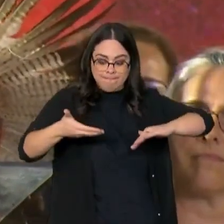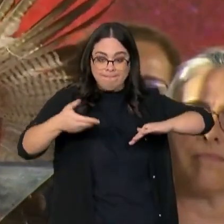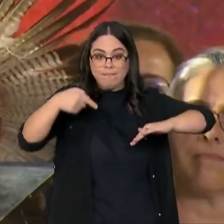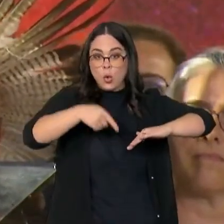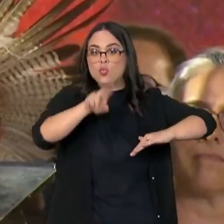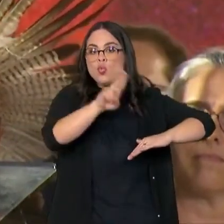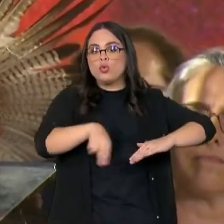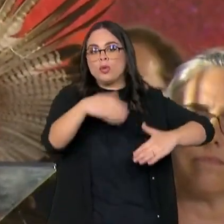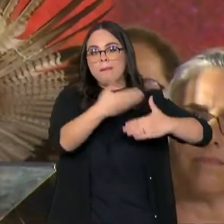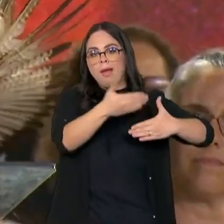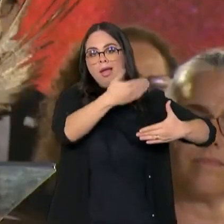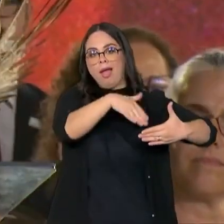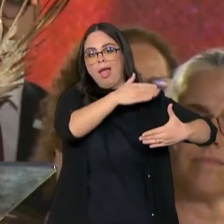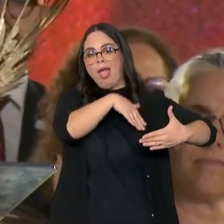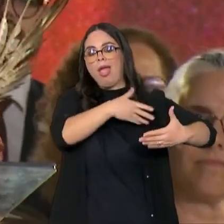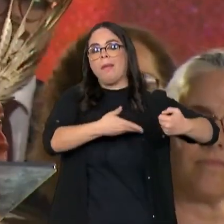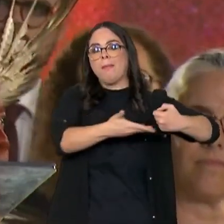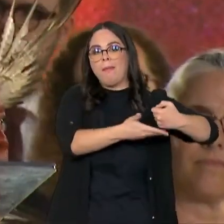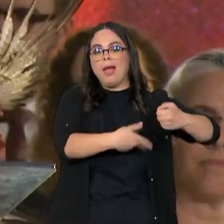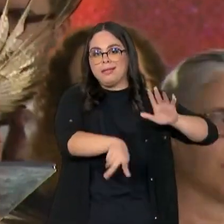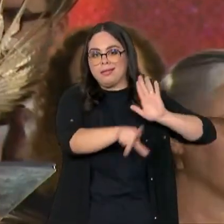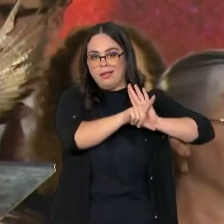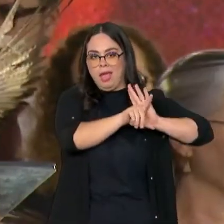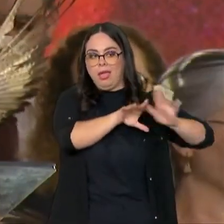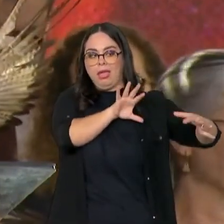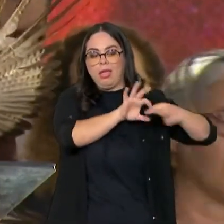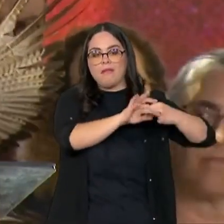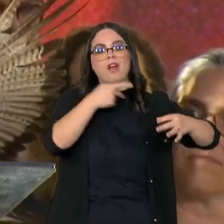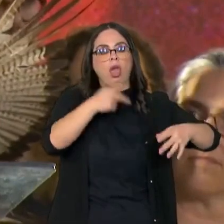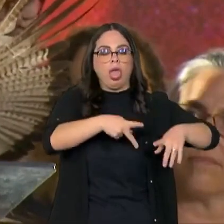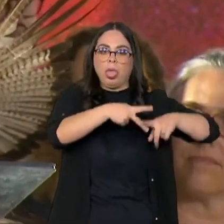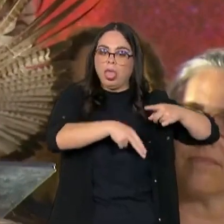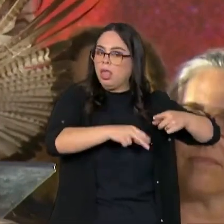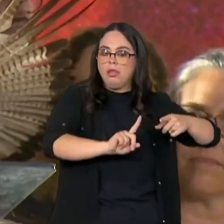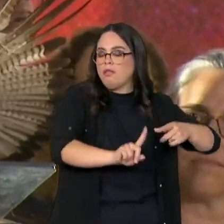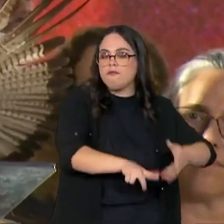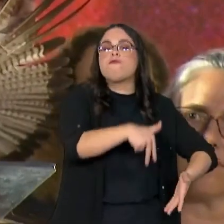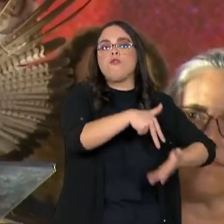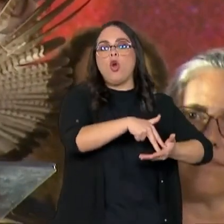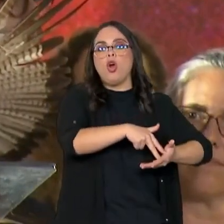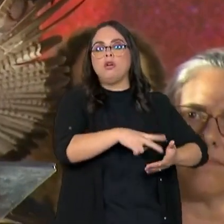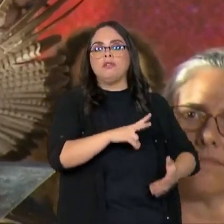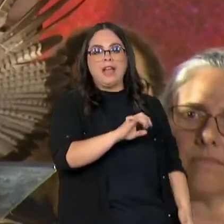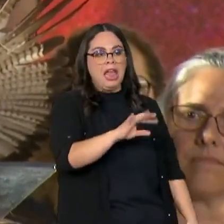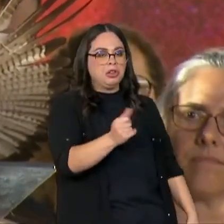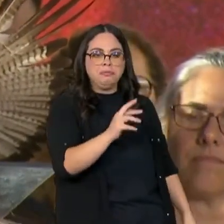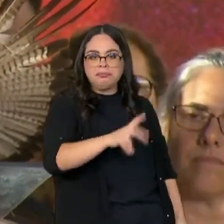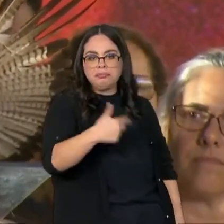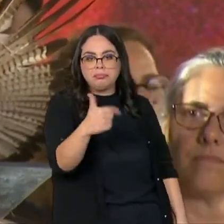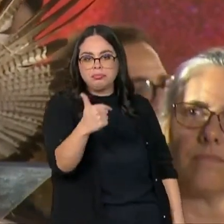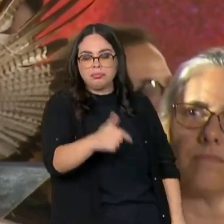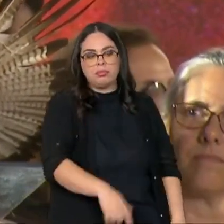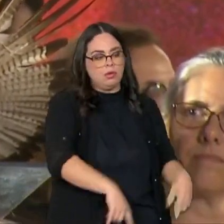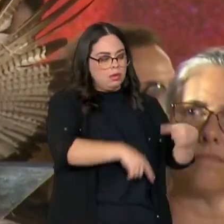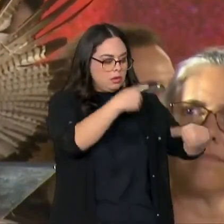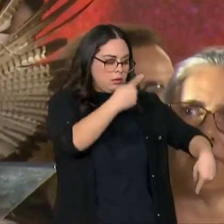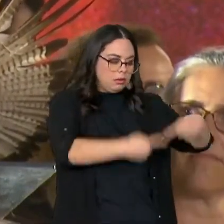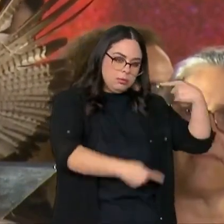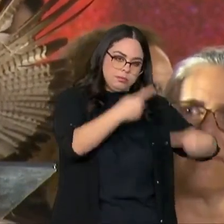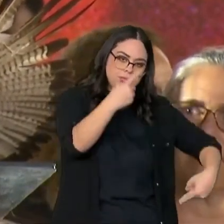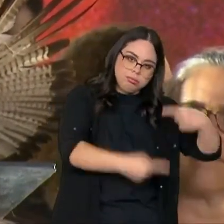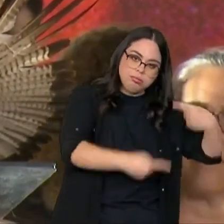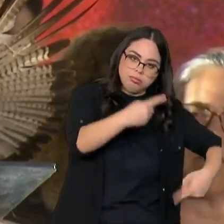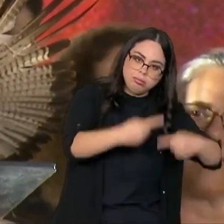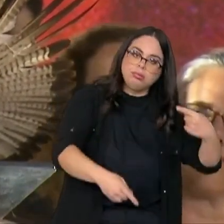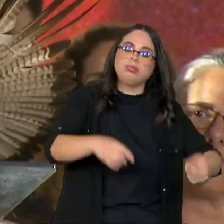uma prerrogativa respaldada por lei, derrubou o meu veto. A discussão segue na Suprema